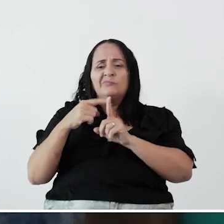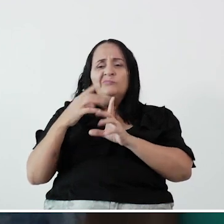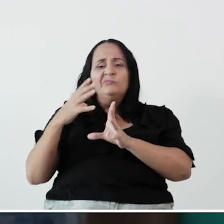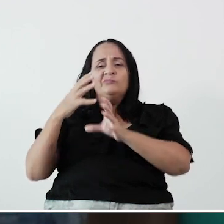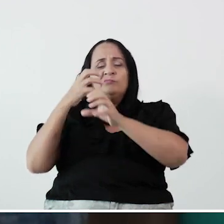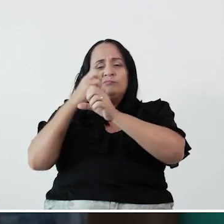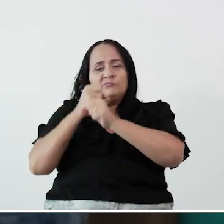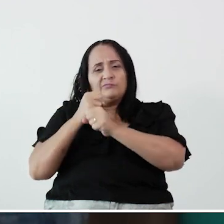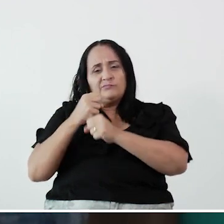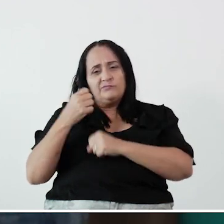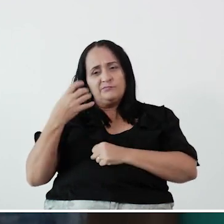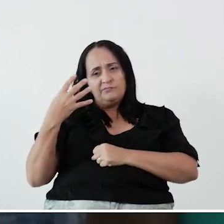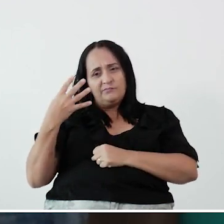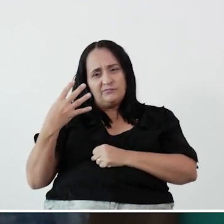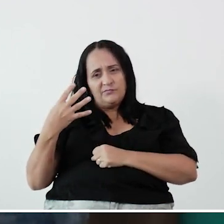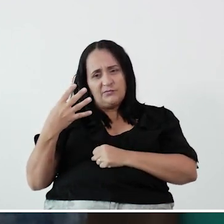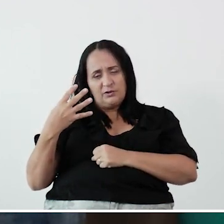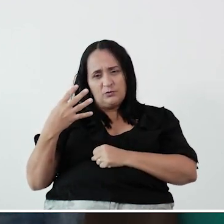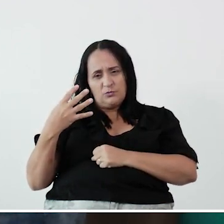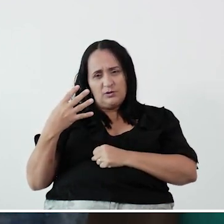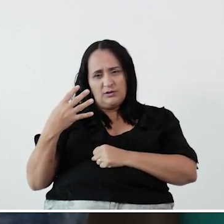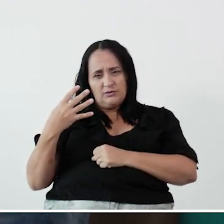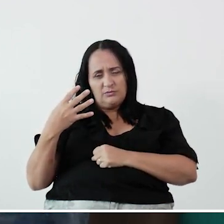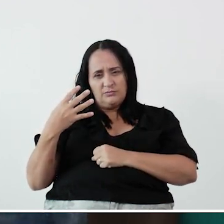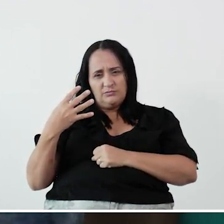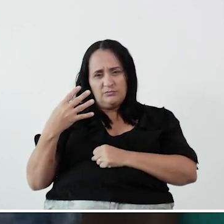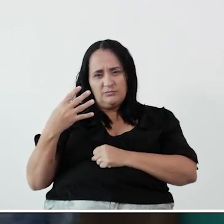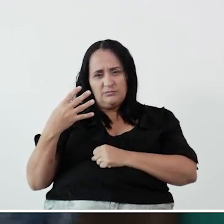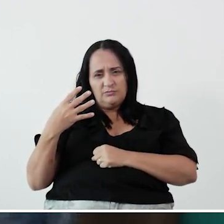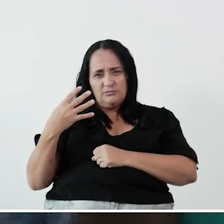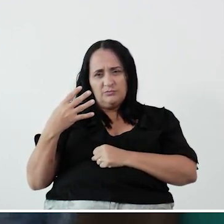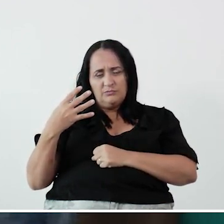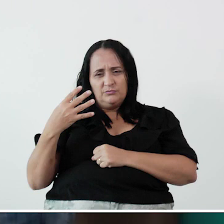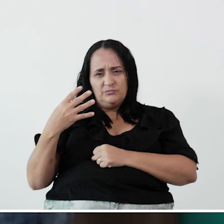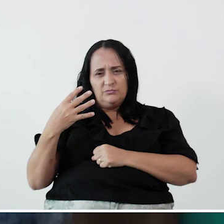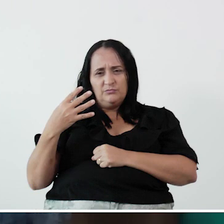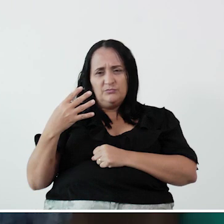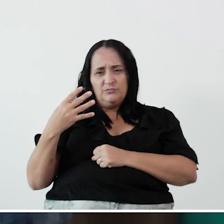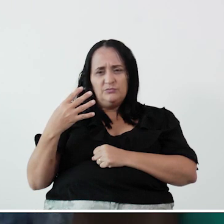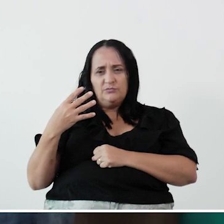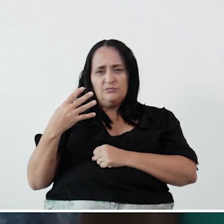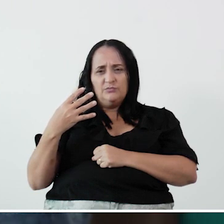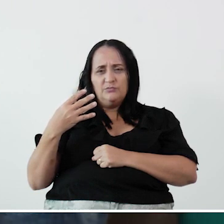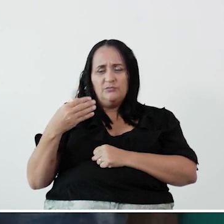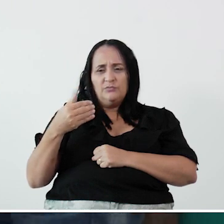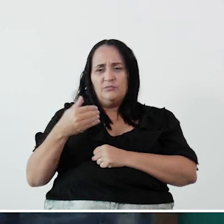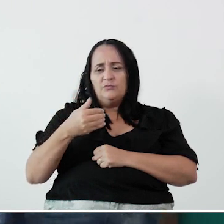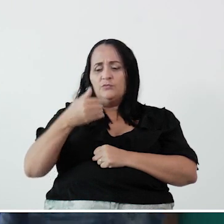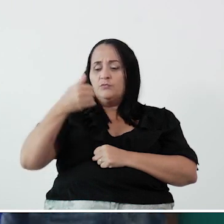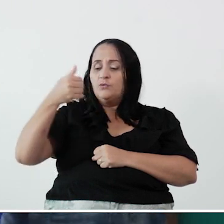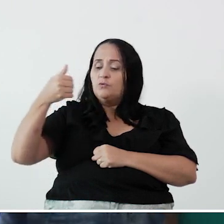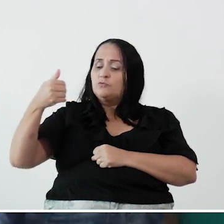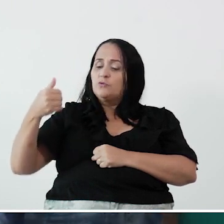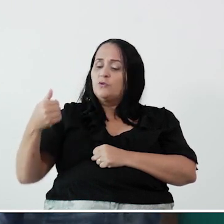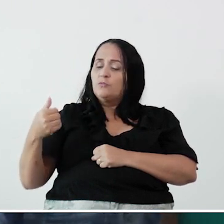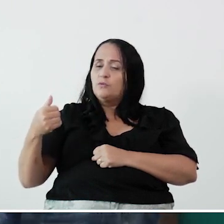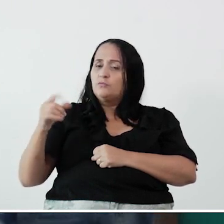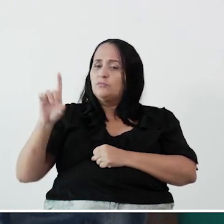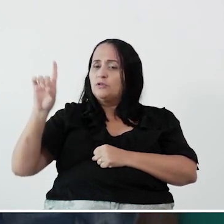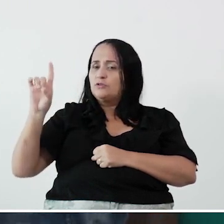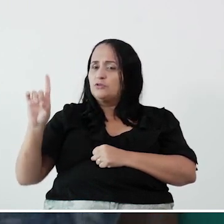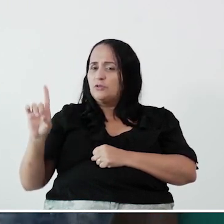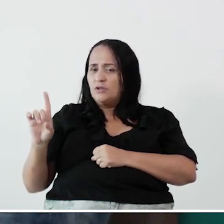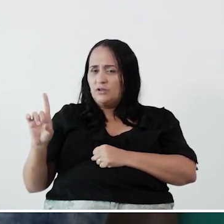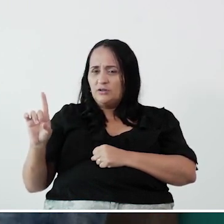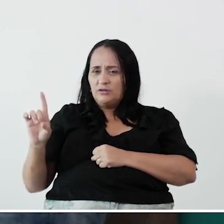somar a 4 positivo. Como o número que segue é um número positivo, o meu deslocamento vai ser para a